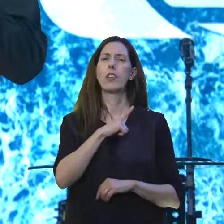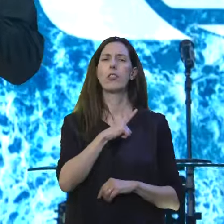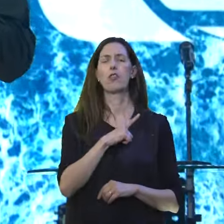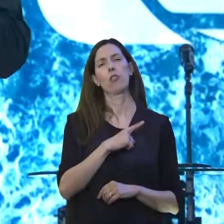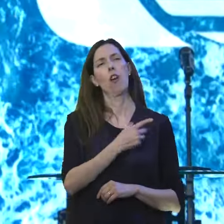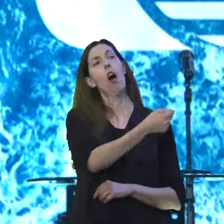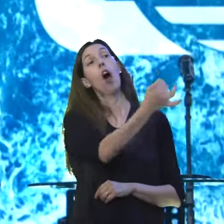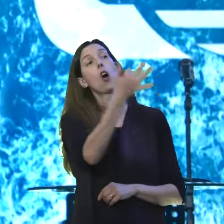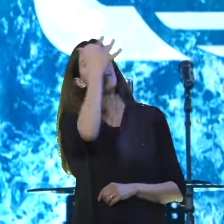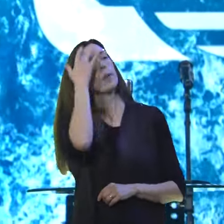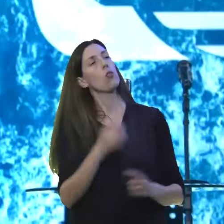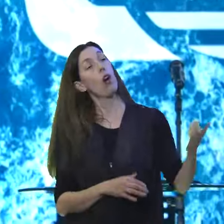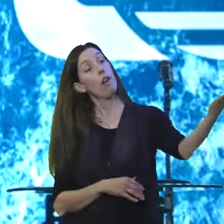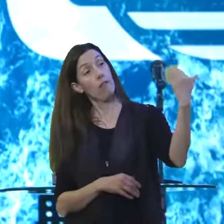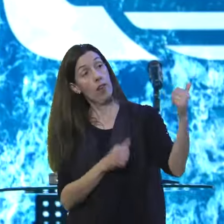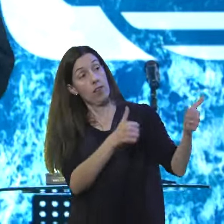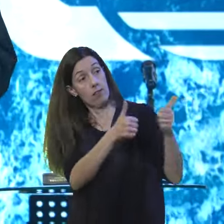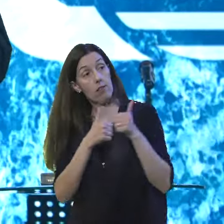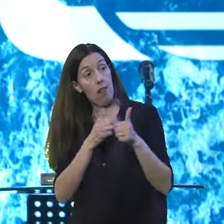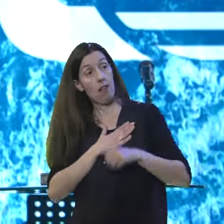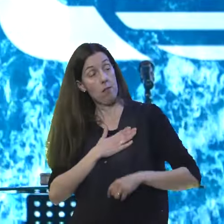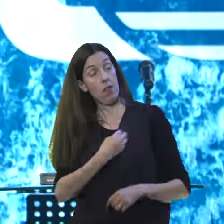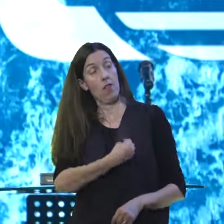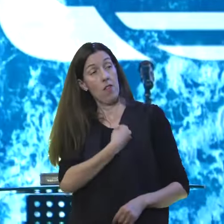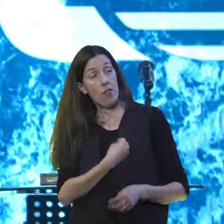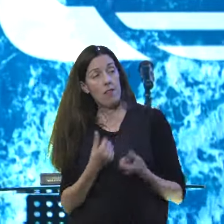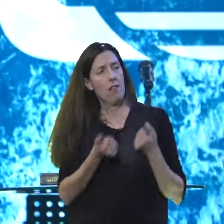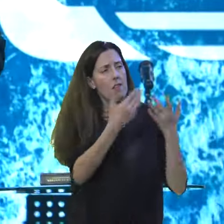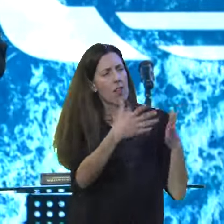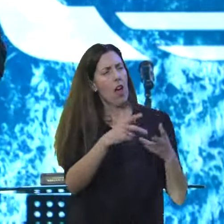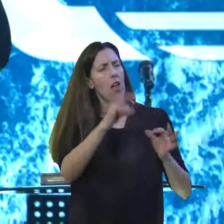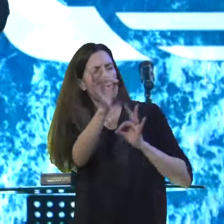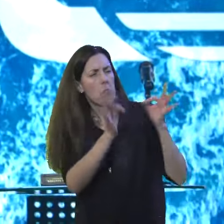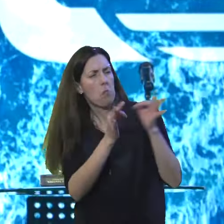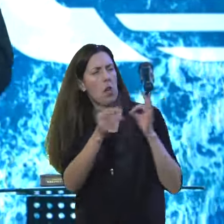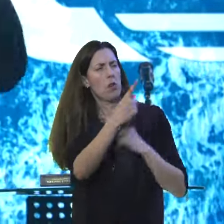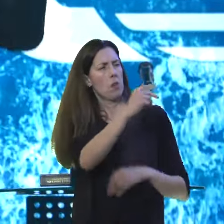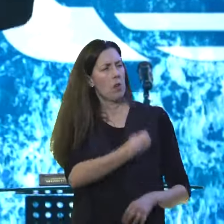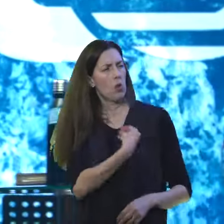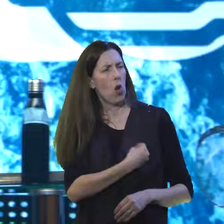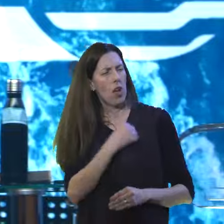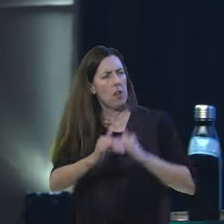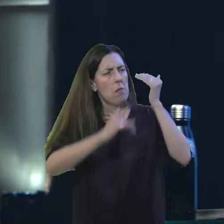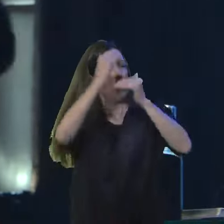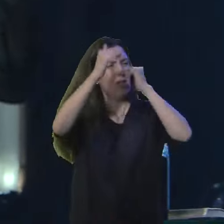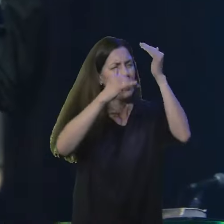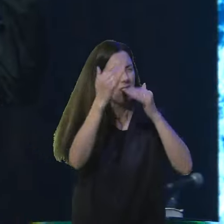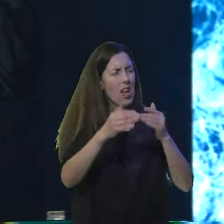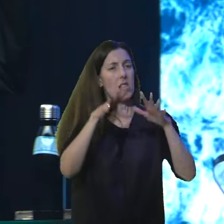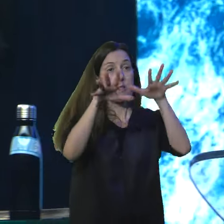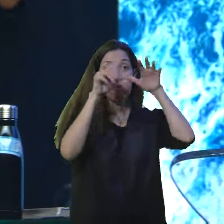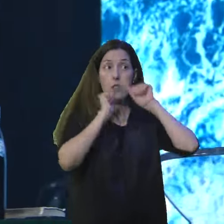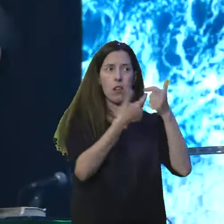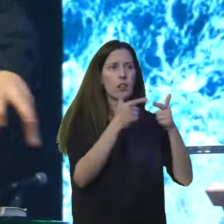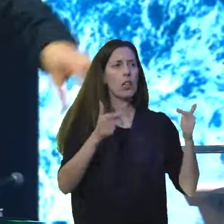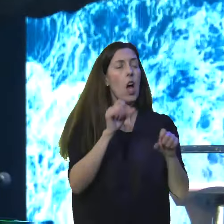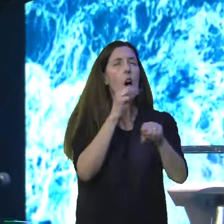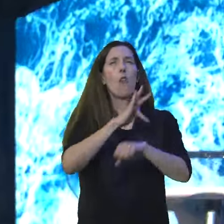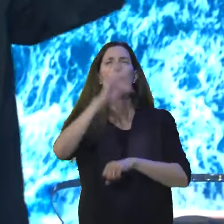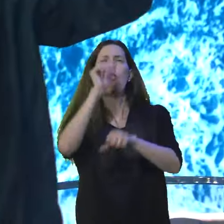a ele. Ei, vem e me segue, eu vou te dar vida nova, eu sei os planos que eu tenho para a sua vida, prosperidade, não desgraça, um futuro cheio de